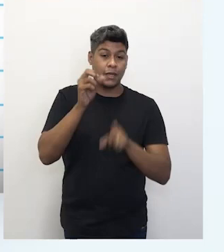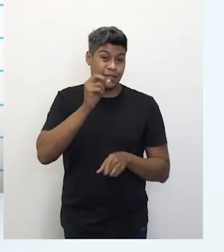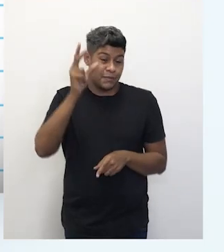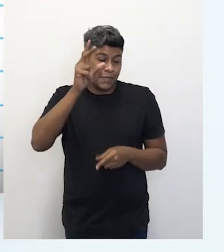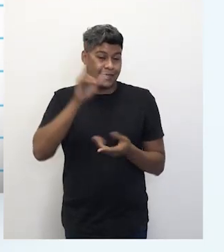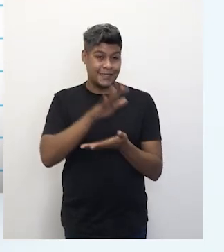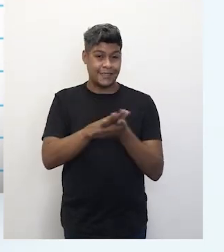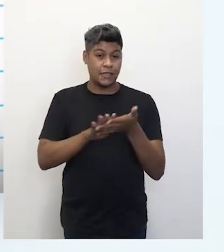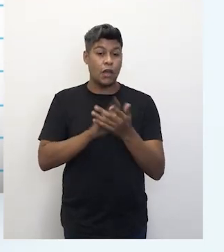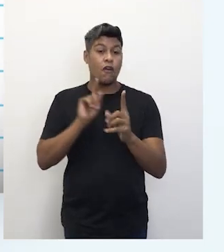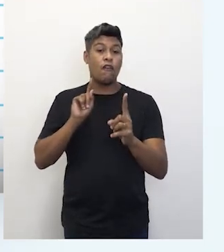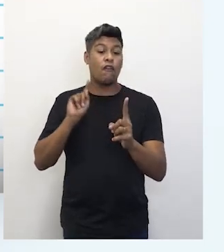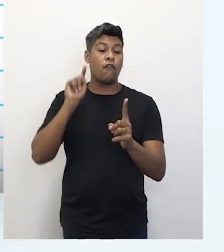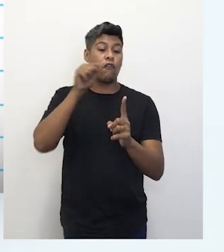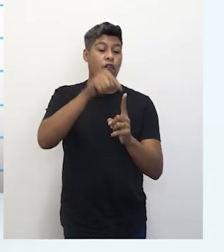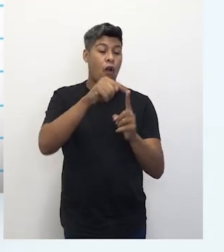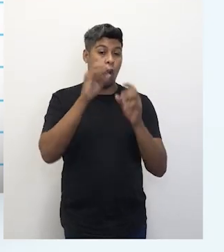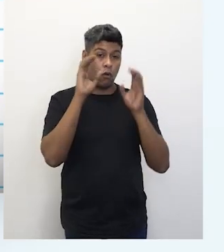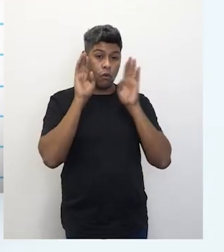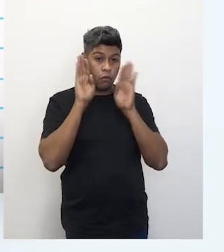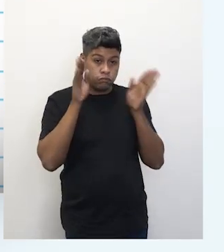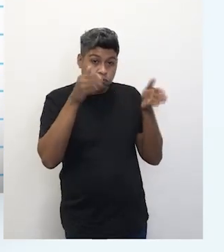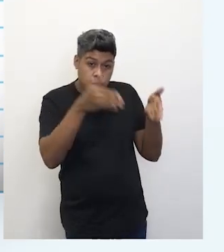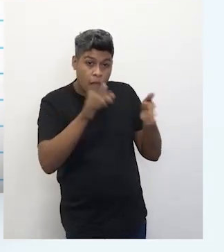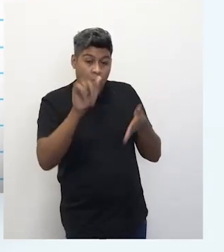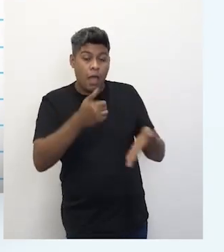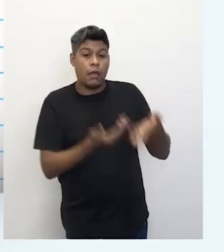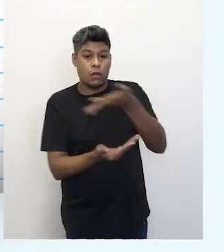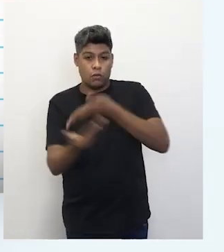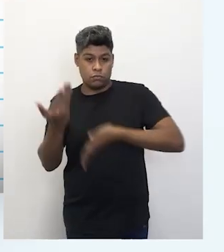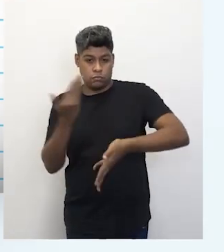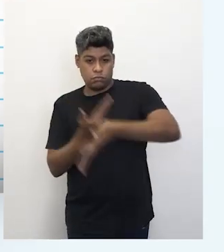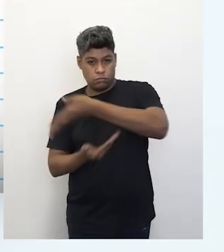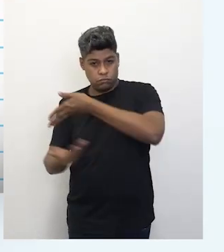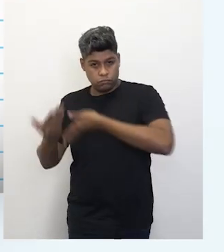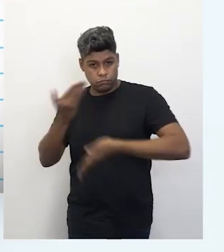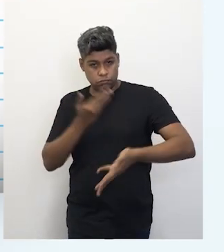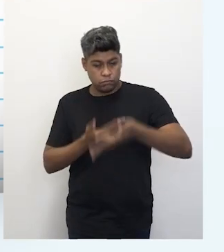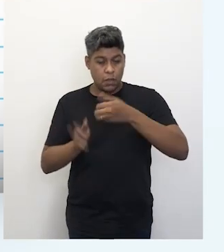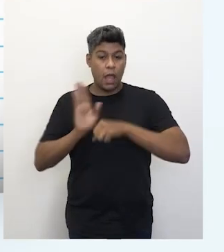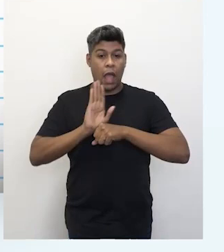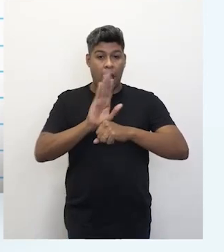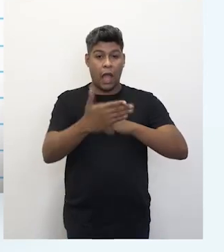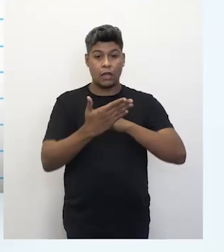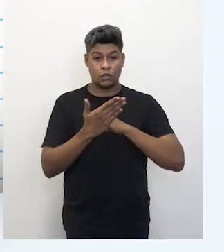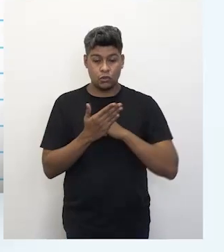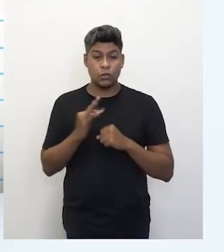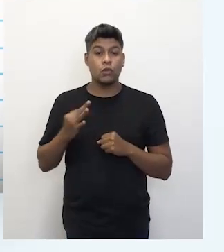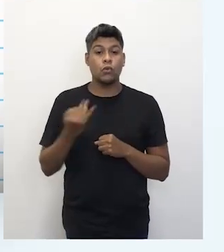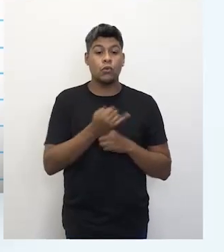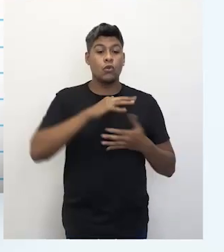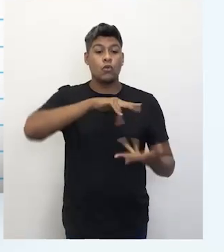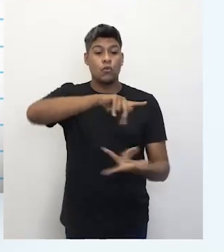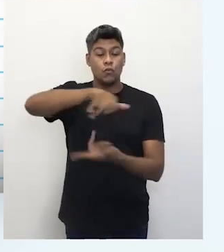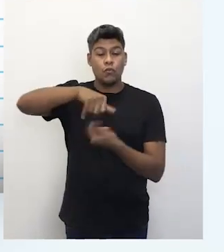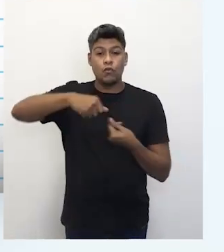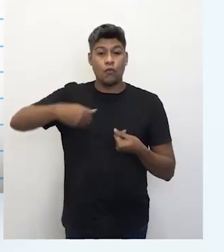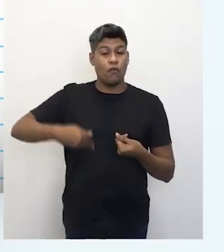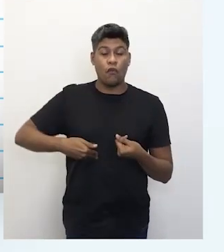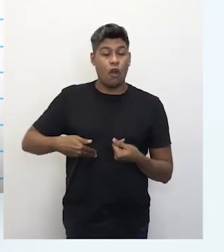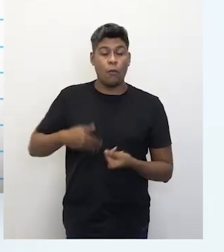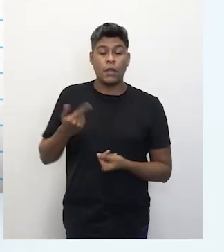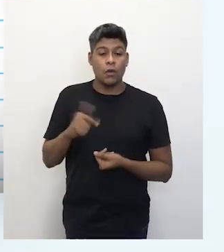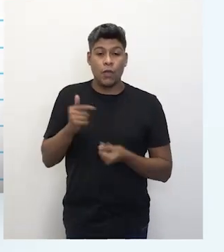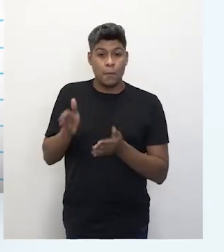por isso o grande foco desse objetivo é promover a cooperação a troca beneficia a todos Afinal um mundo sem fome sem